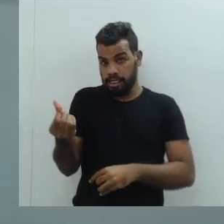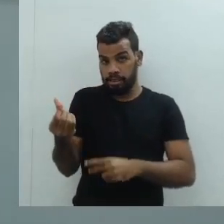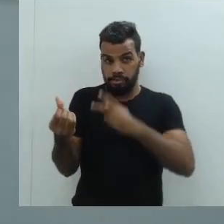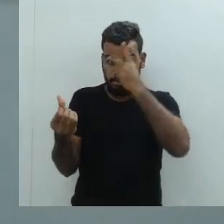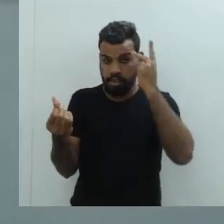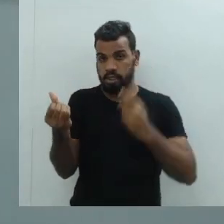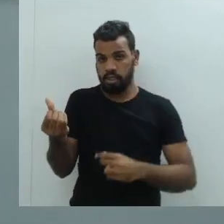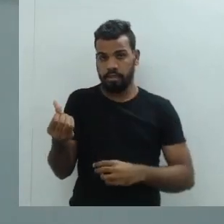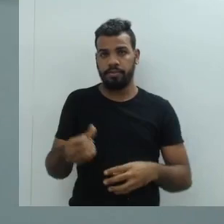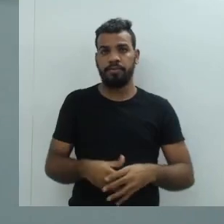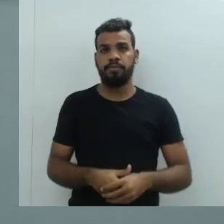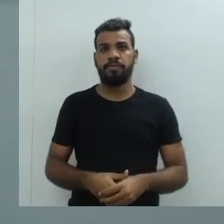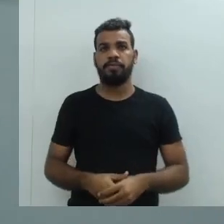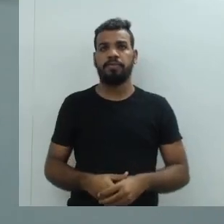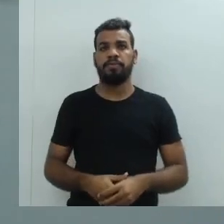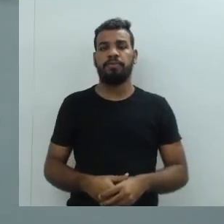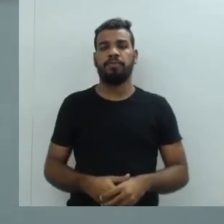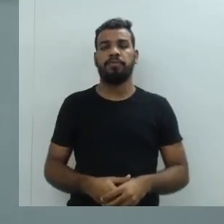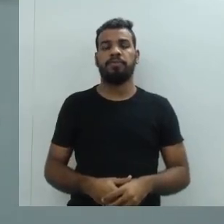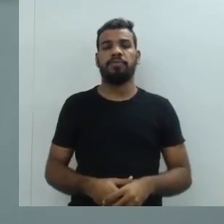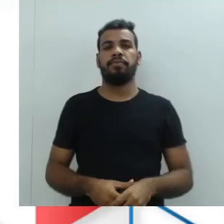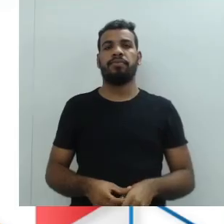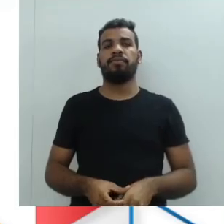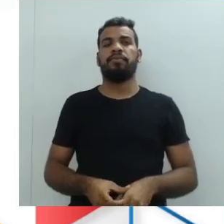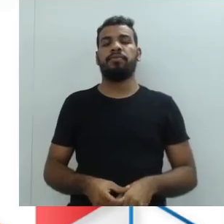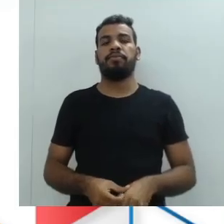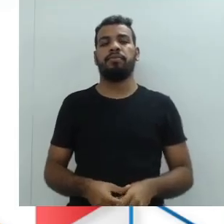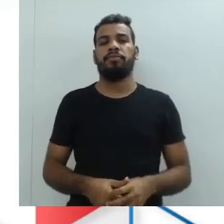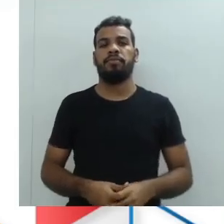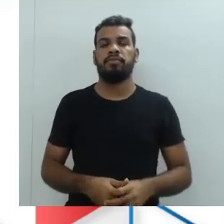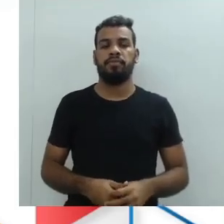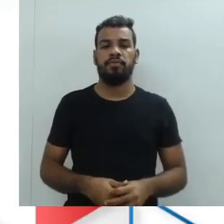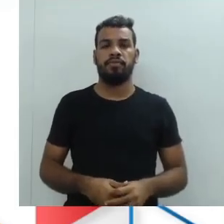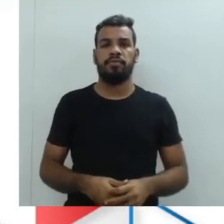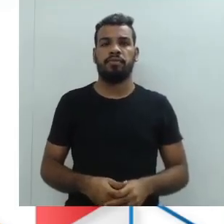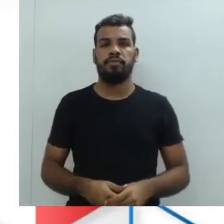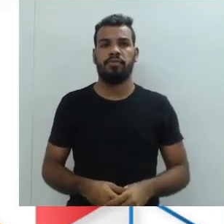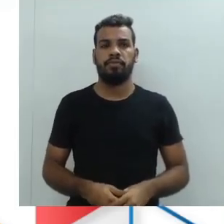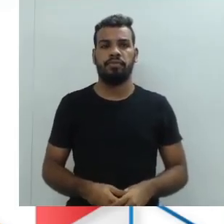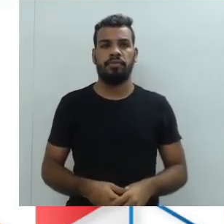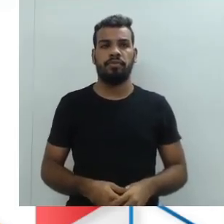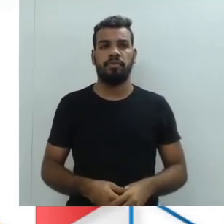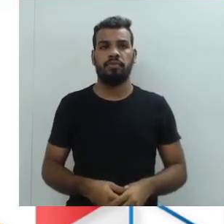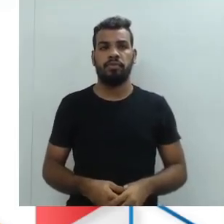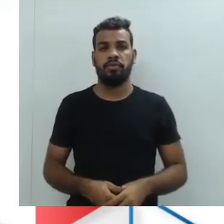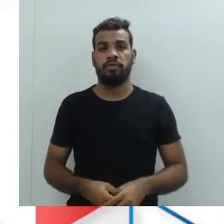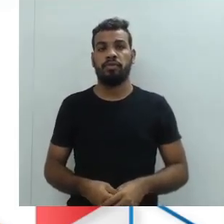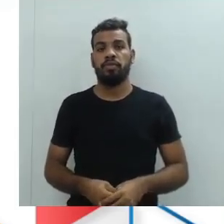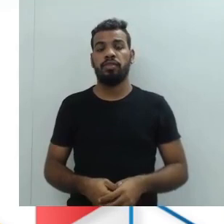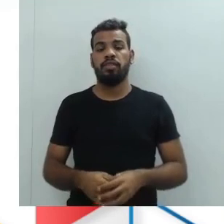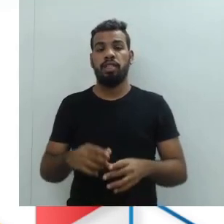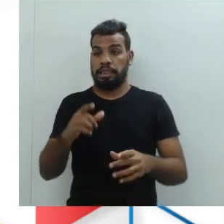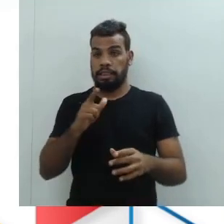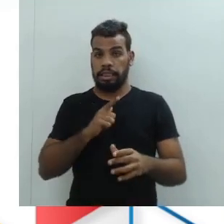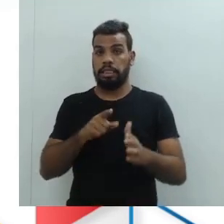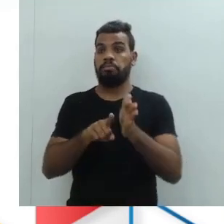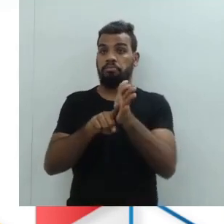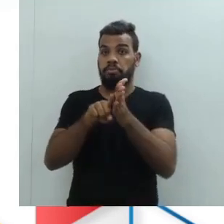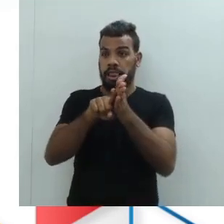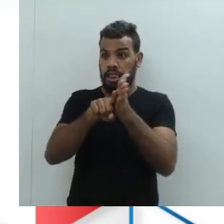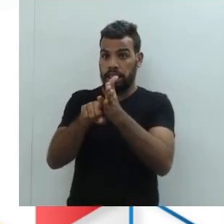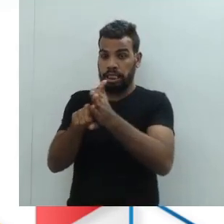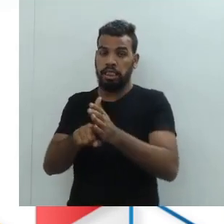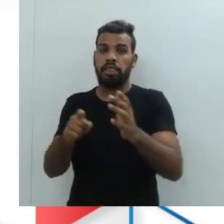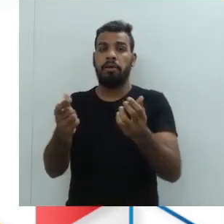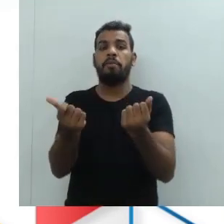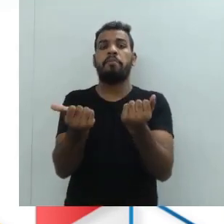pessoas, incluindo meninos e meninas. A partir das informações obtidas com a pesquisa, vamos responder. Quantas